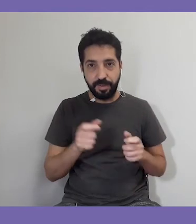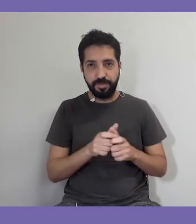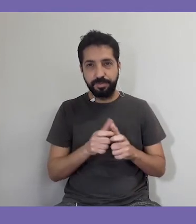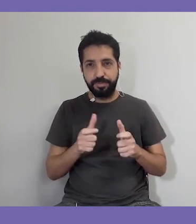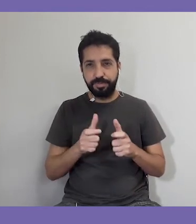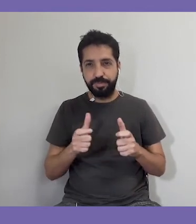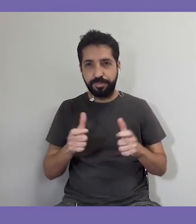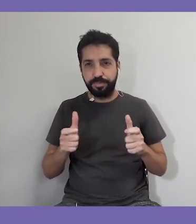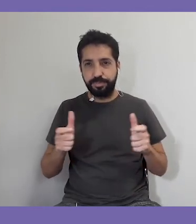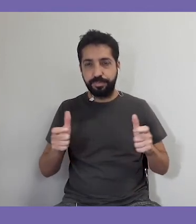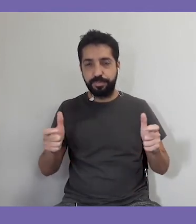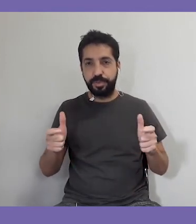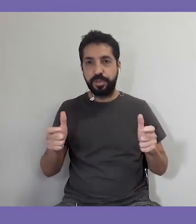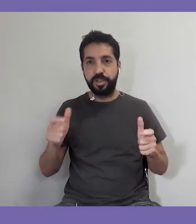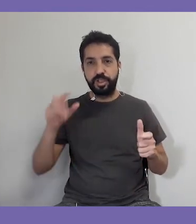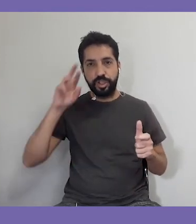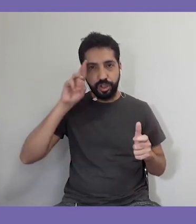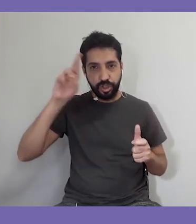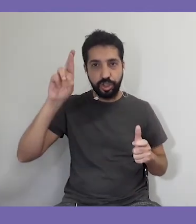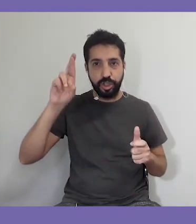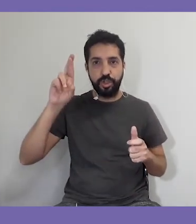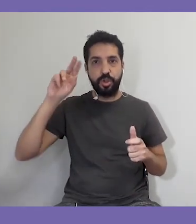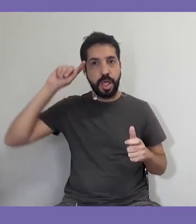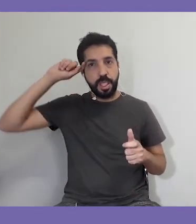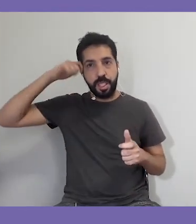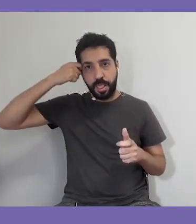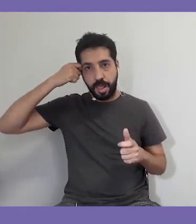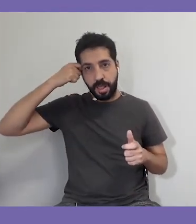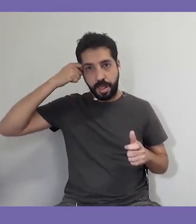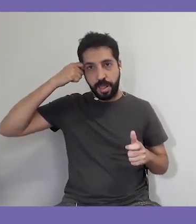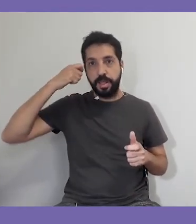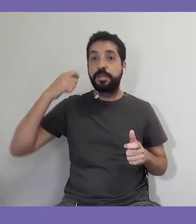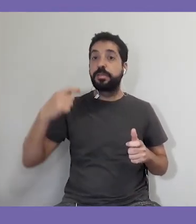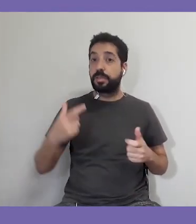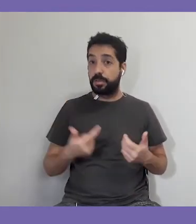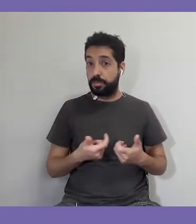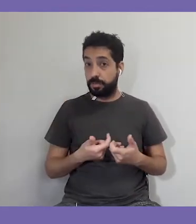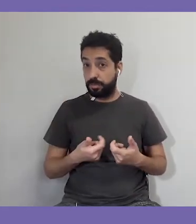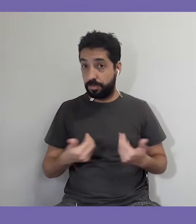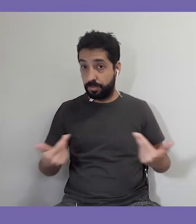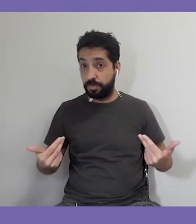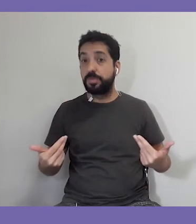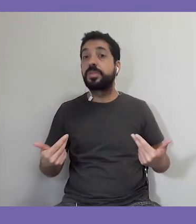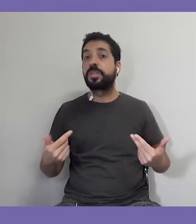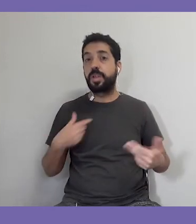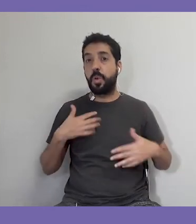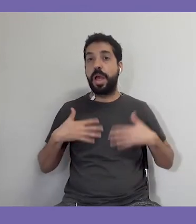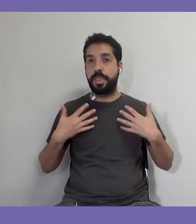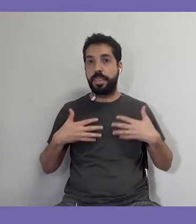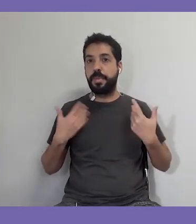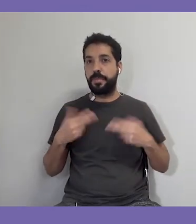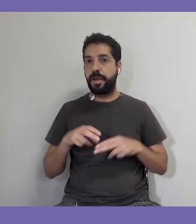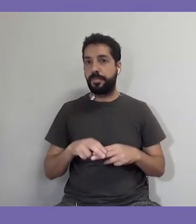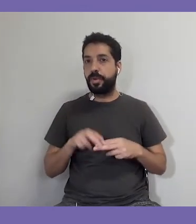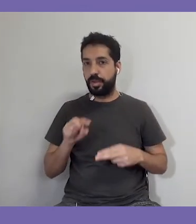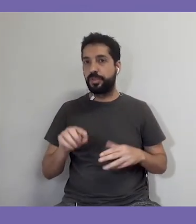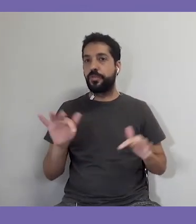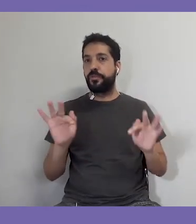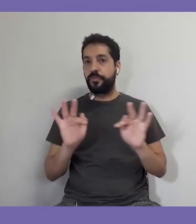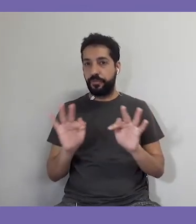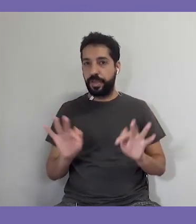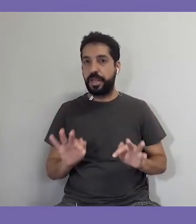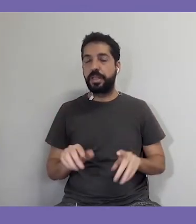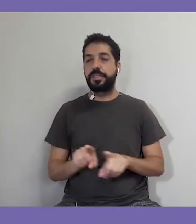aumento crescente assim, da produção de diretores e diretoras negros. Isso é uma coisa que me deixa muito animado e